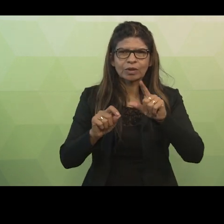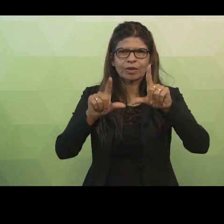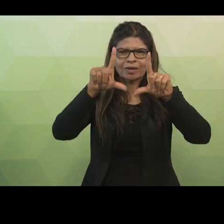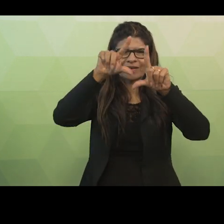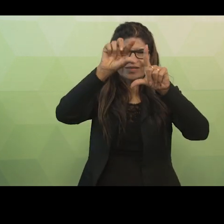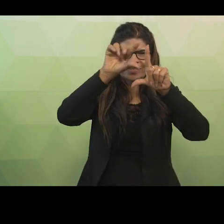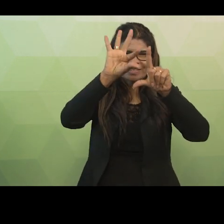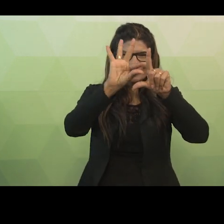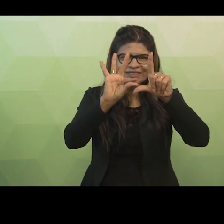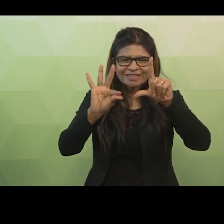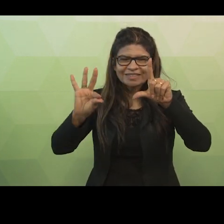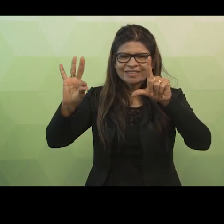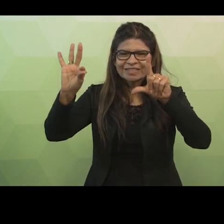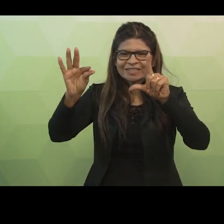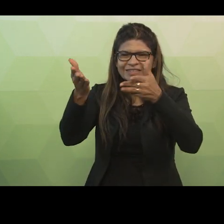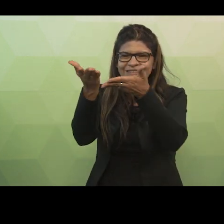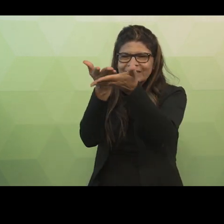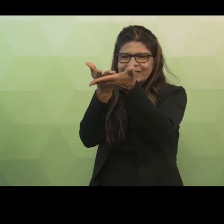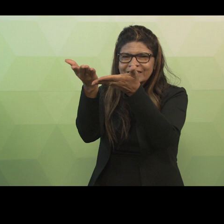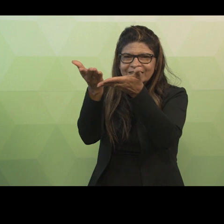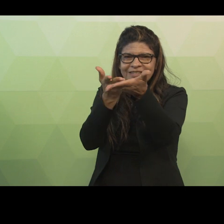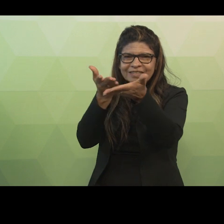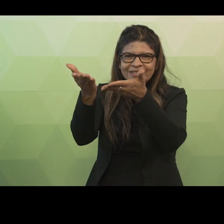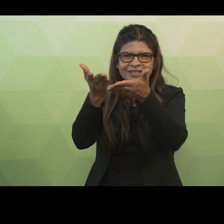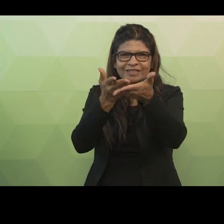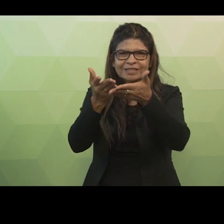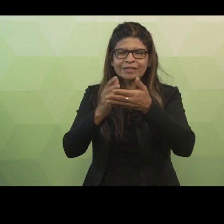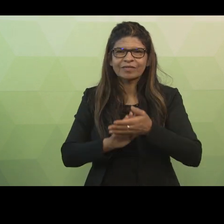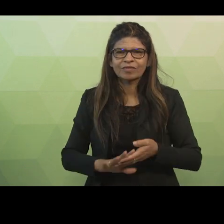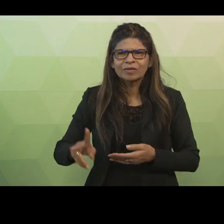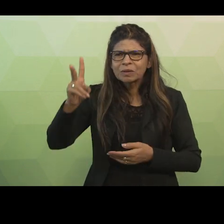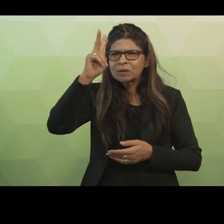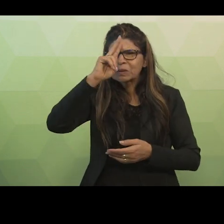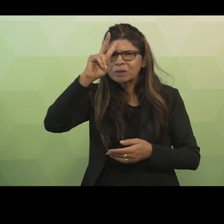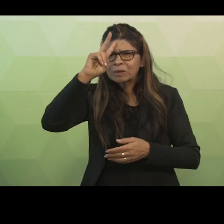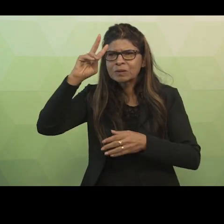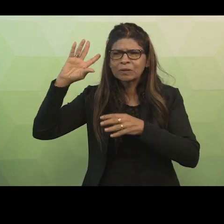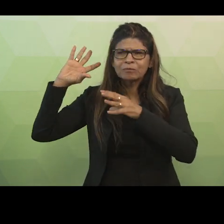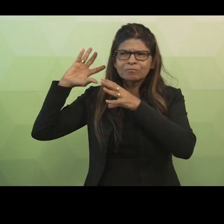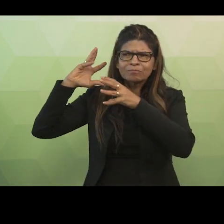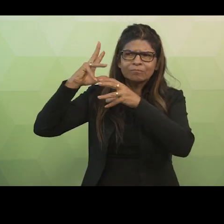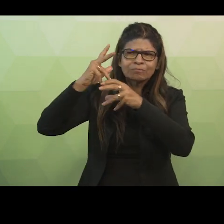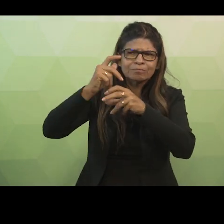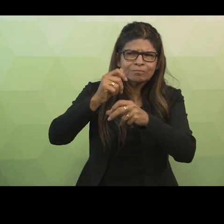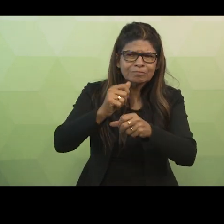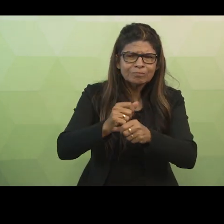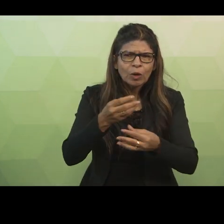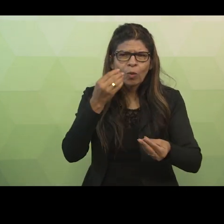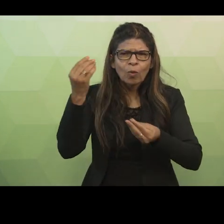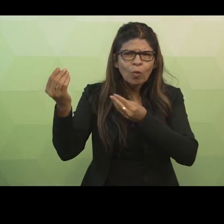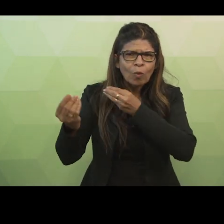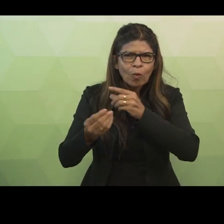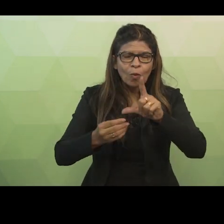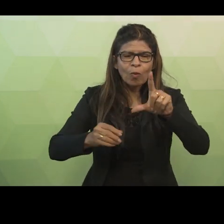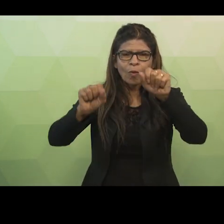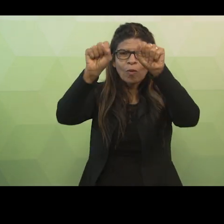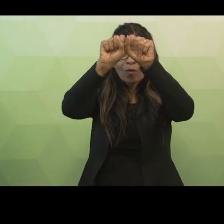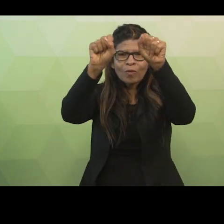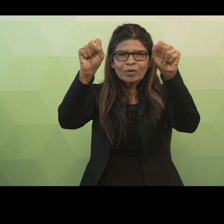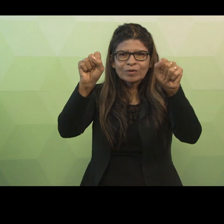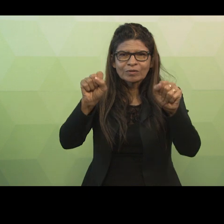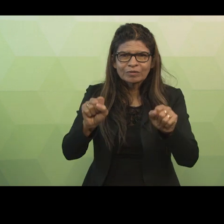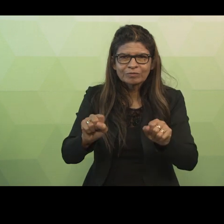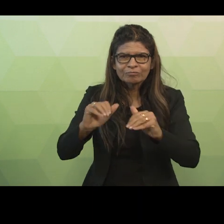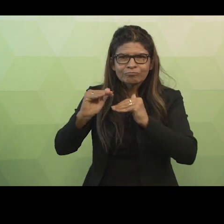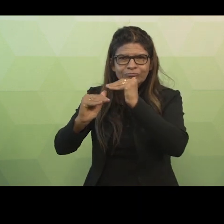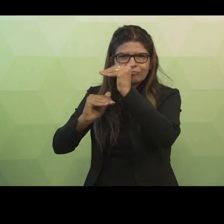para finalizar o nosso estudo, vamos fazer uma recapitulação sobre o processo de desenvolvimento de sistemas. Vamos